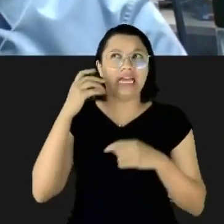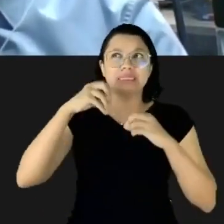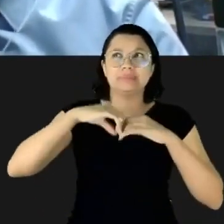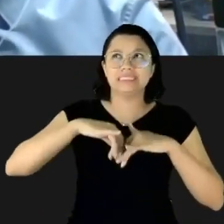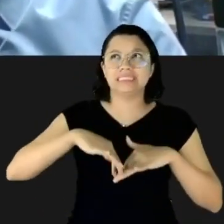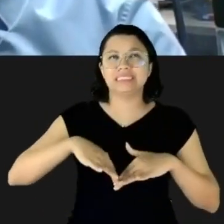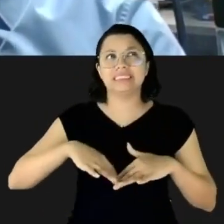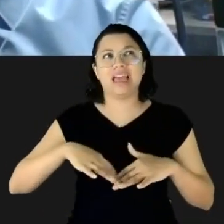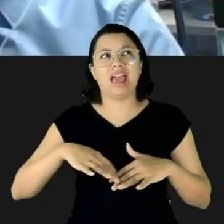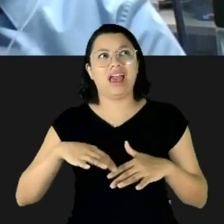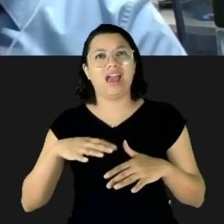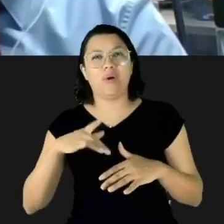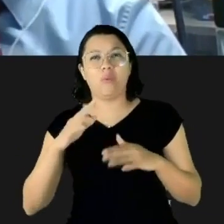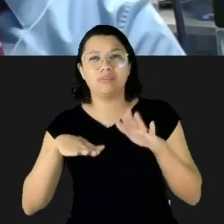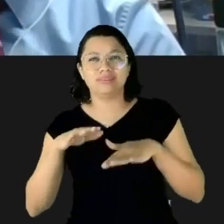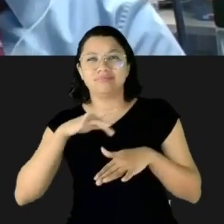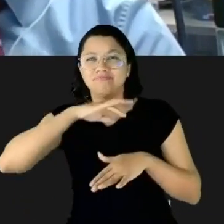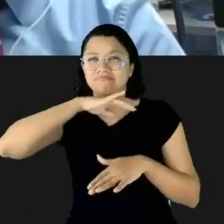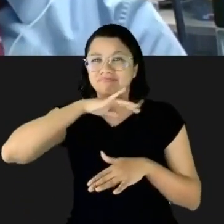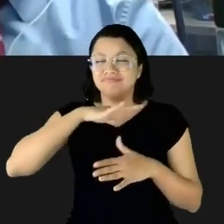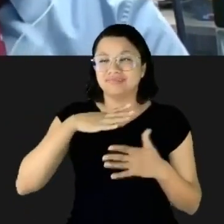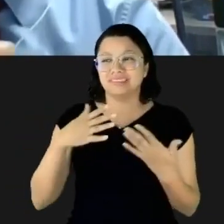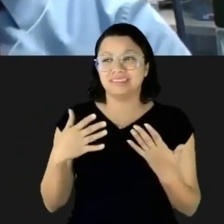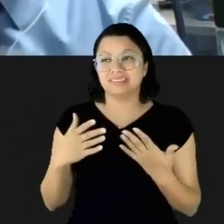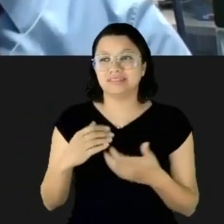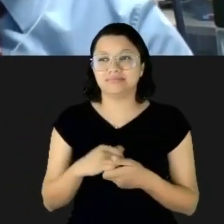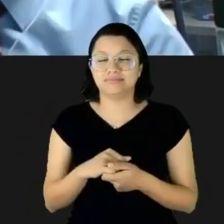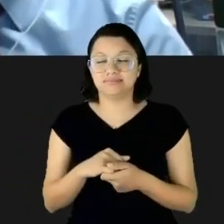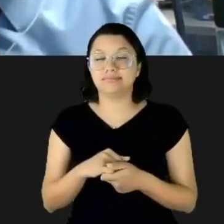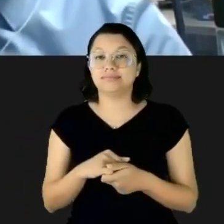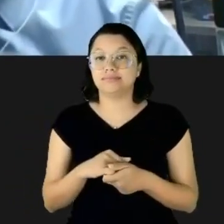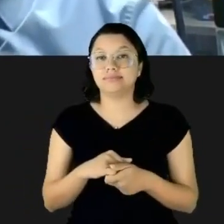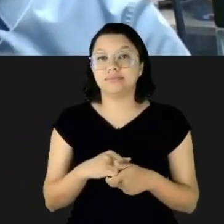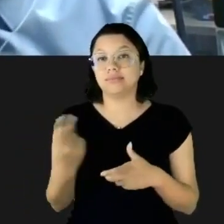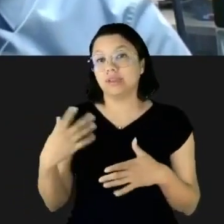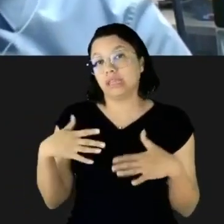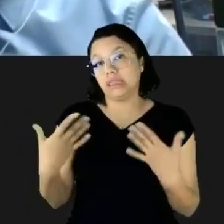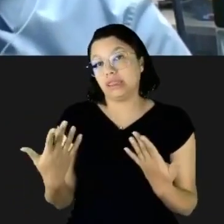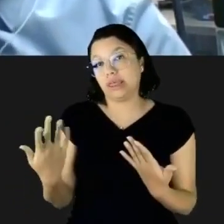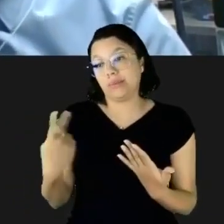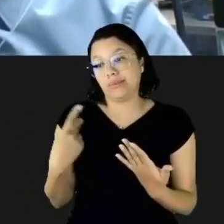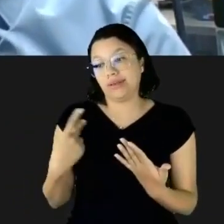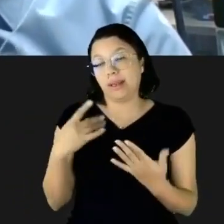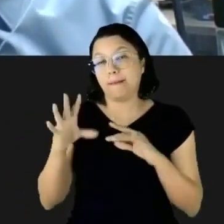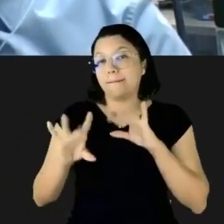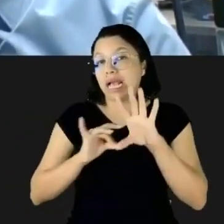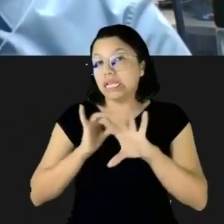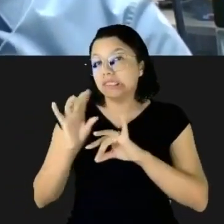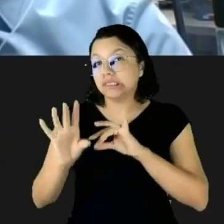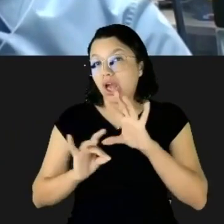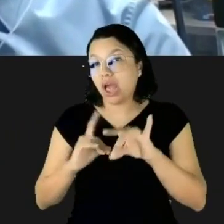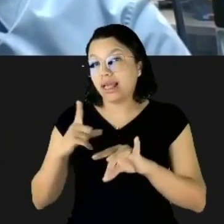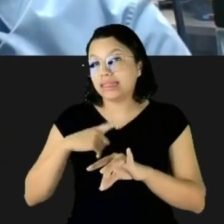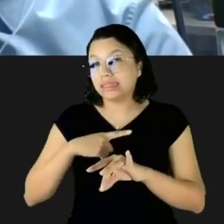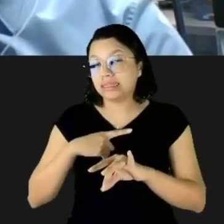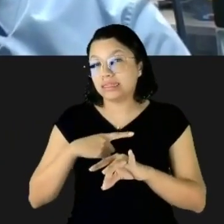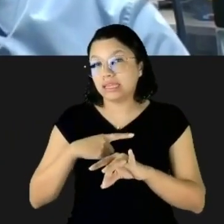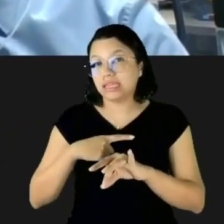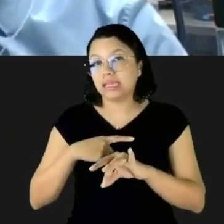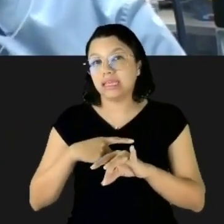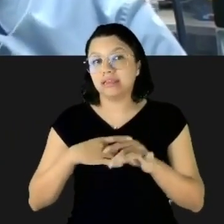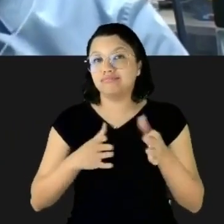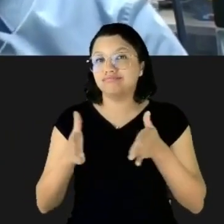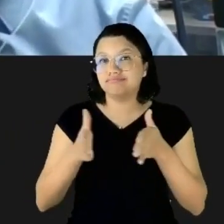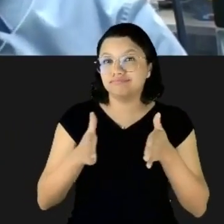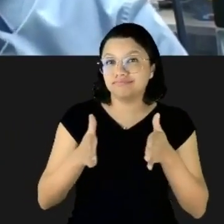vai ser para pior, a gente acha que vai ser para pior. Então, a gente prefere ter eventos momentâneos ali de tirar